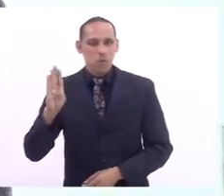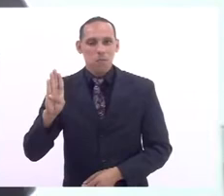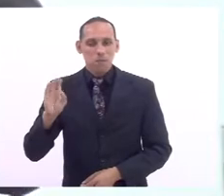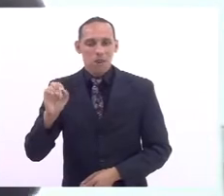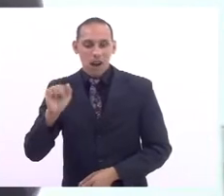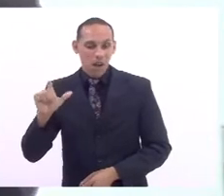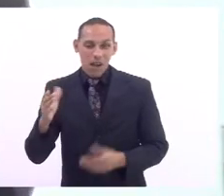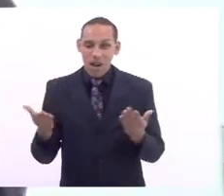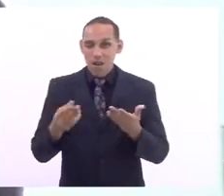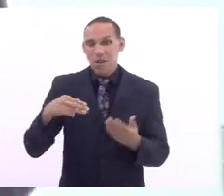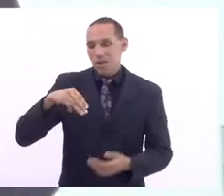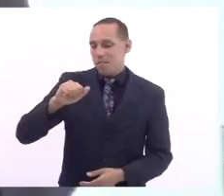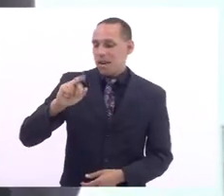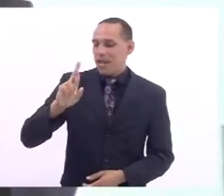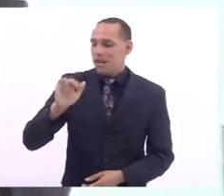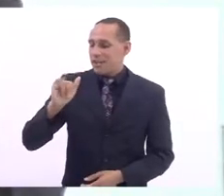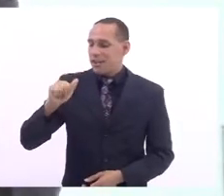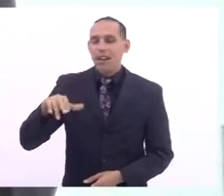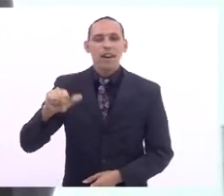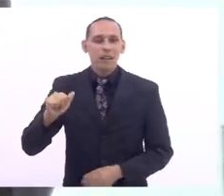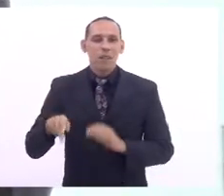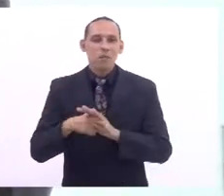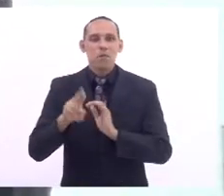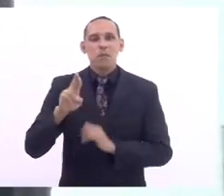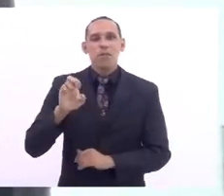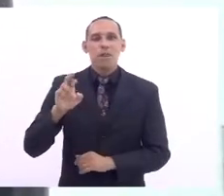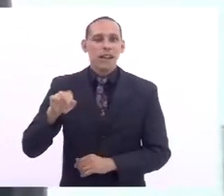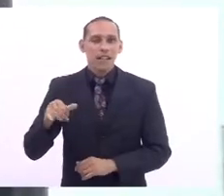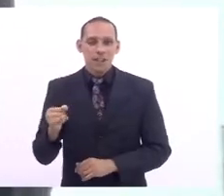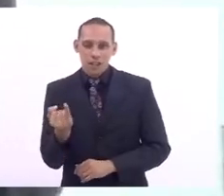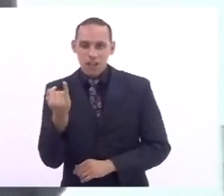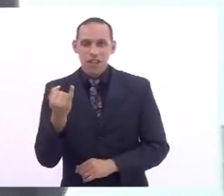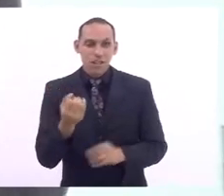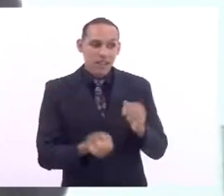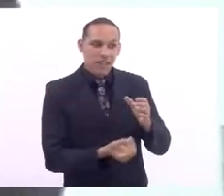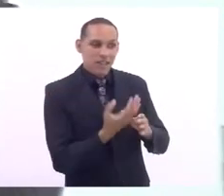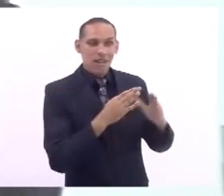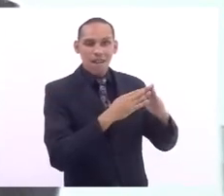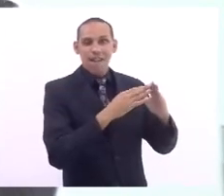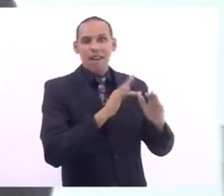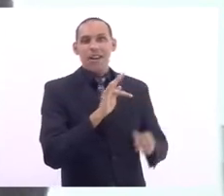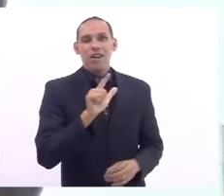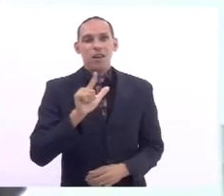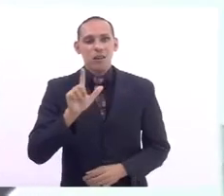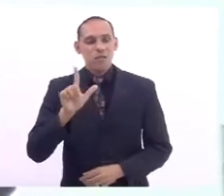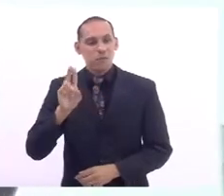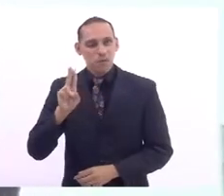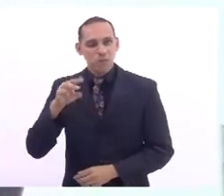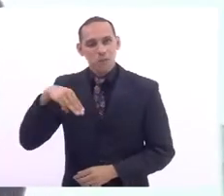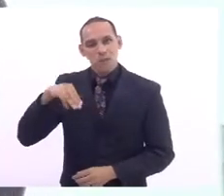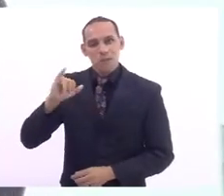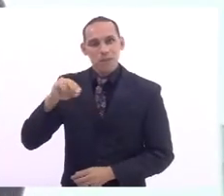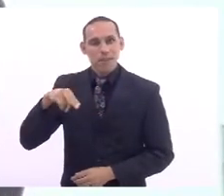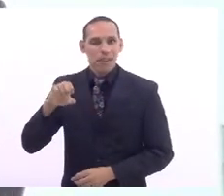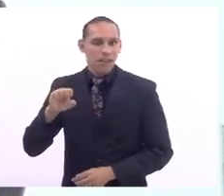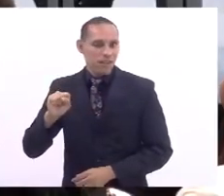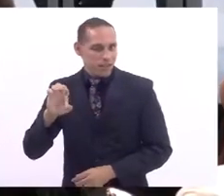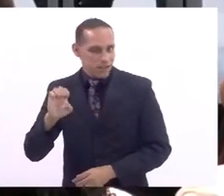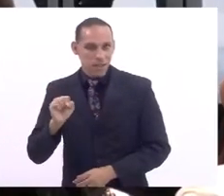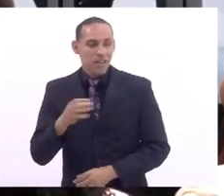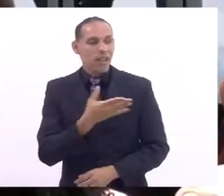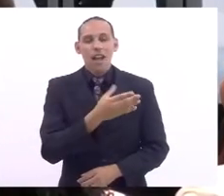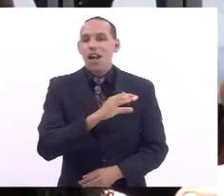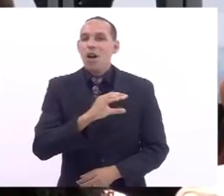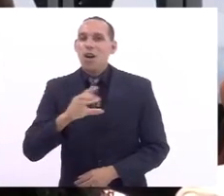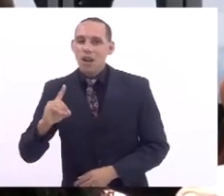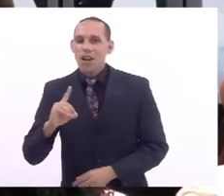Mariana Cavalcante minha colega da UERJ fundadora da casa Fluminense integrante do primeiro conselho deliberativo da organização e